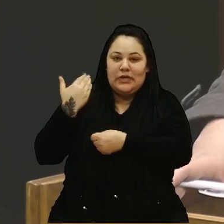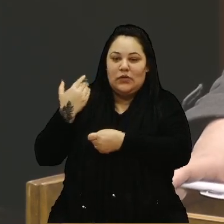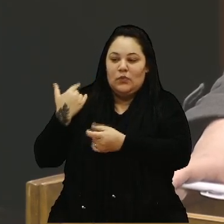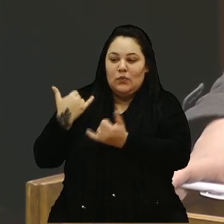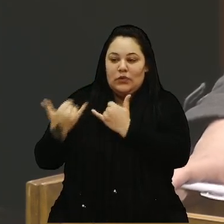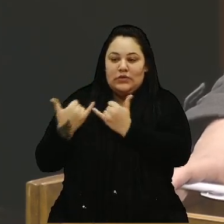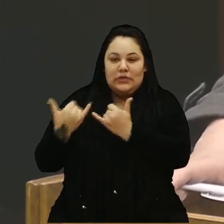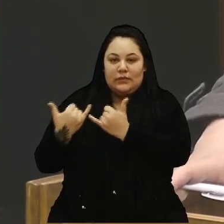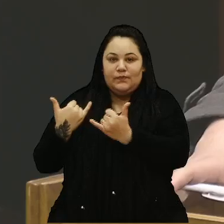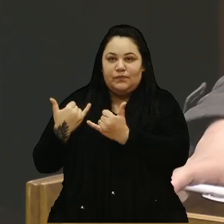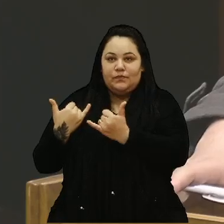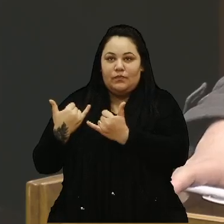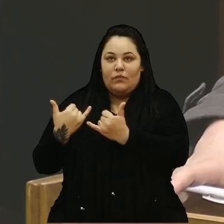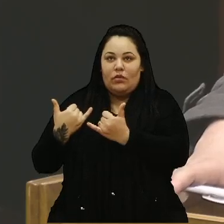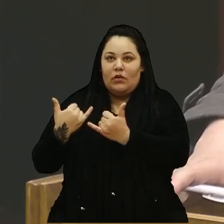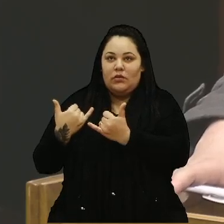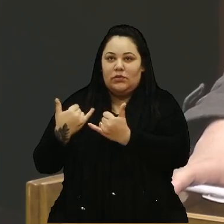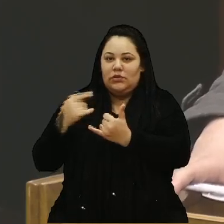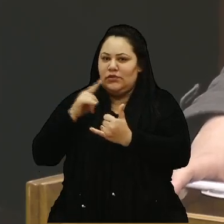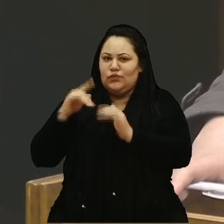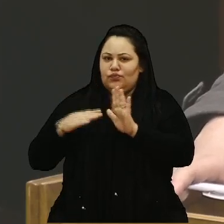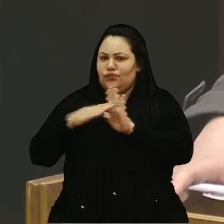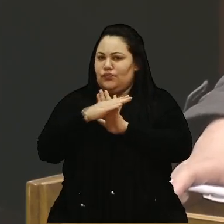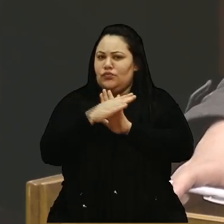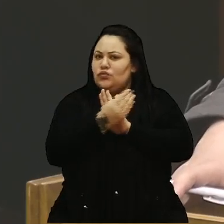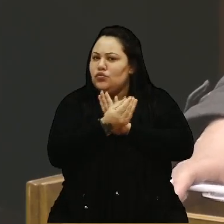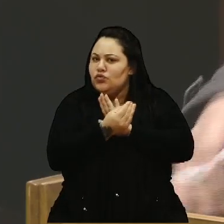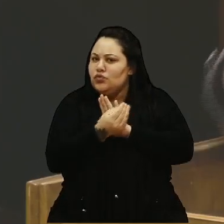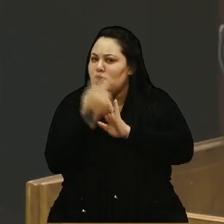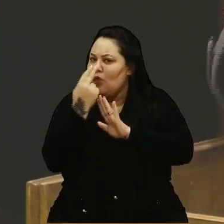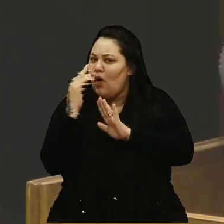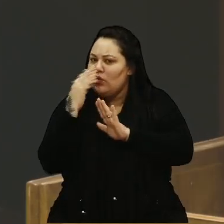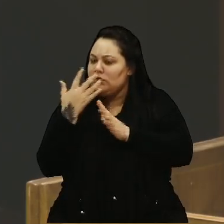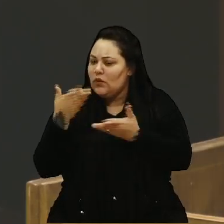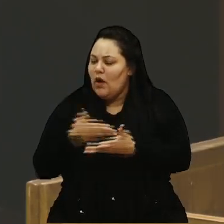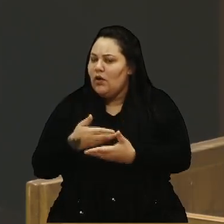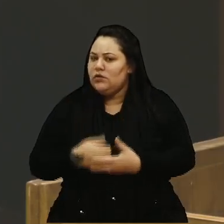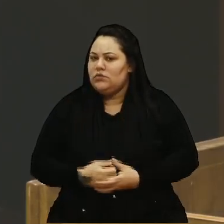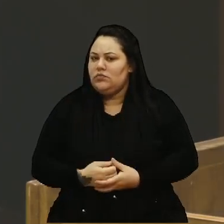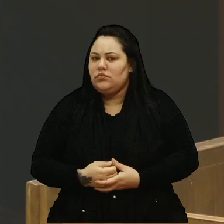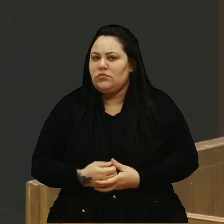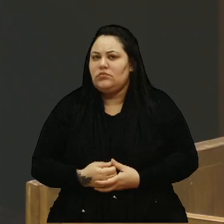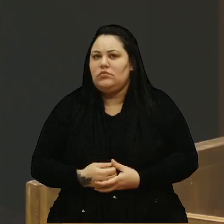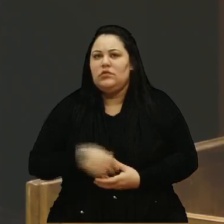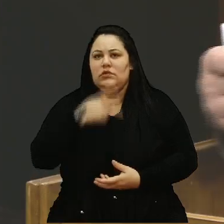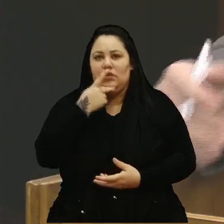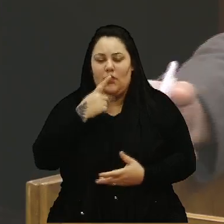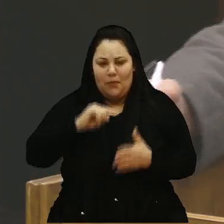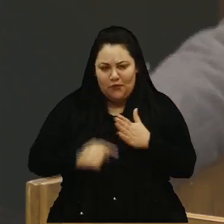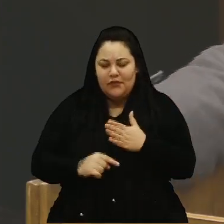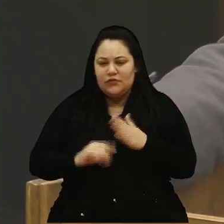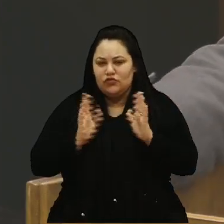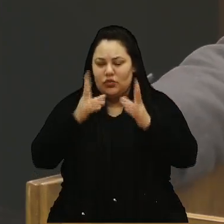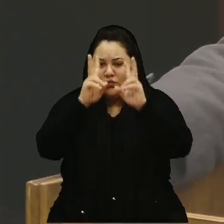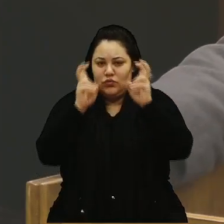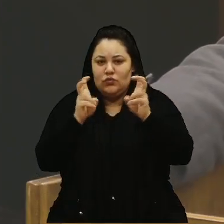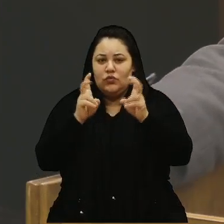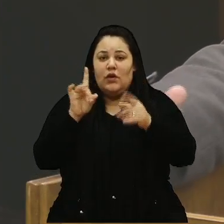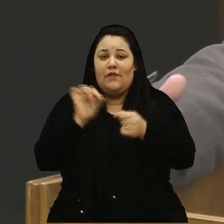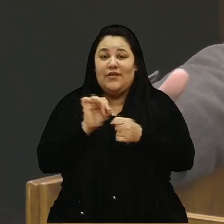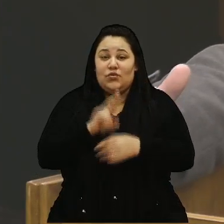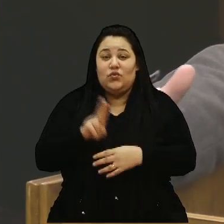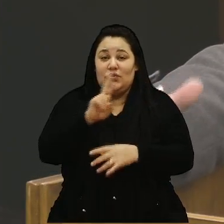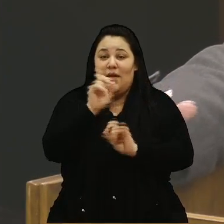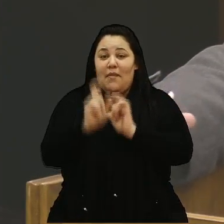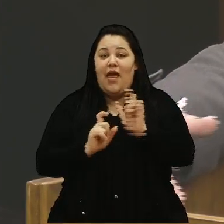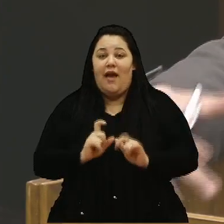um sobressalto tão elevado assim na conta de energia elétrica. Então, adentrando aqui no assunto, e eu faço uso da palavra aqui